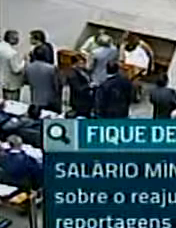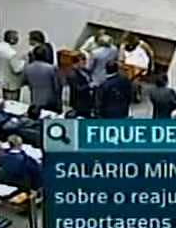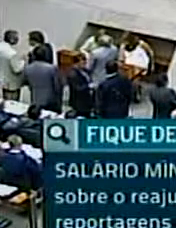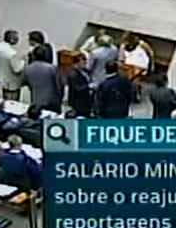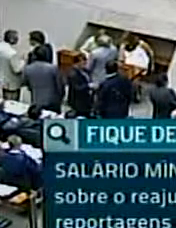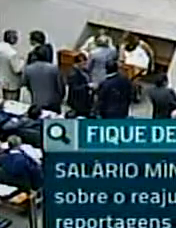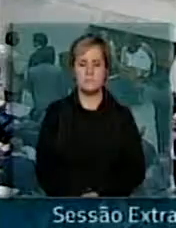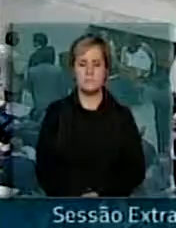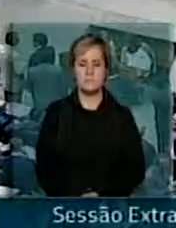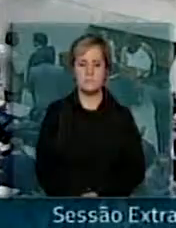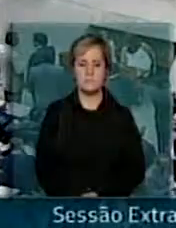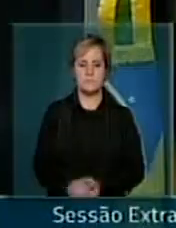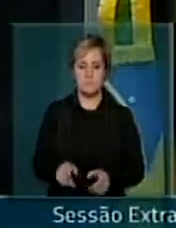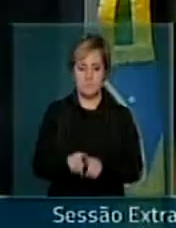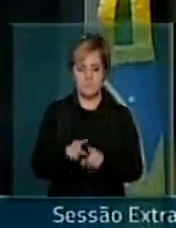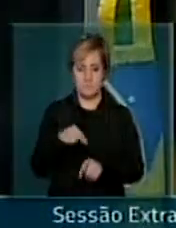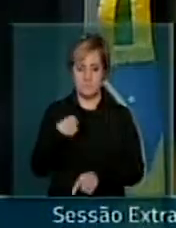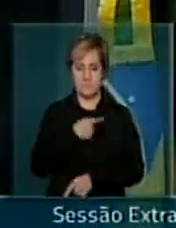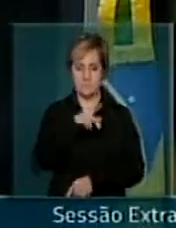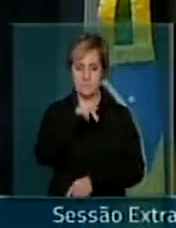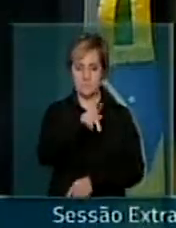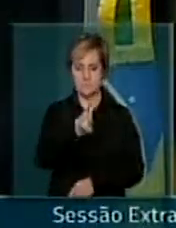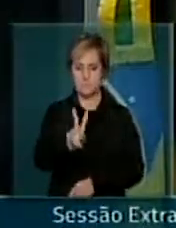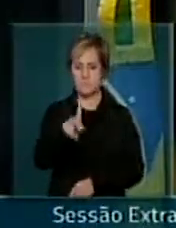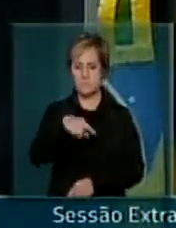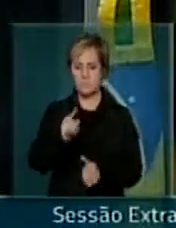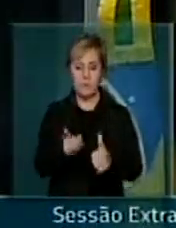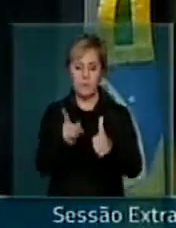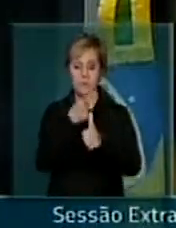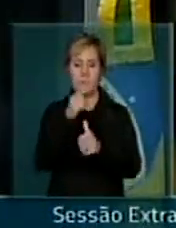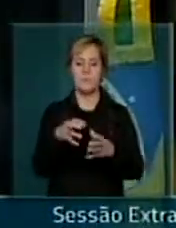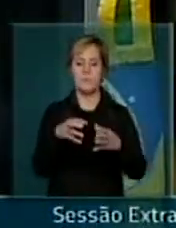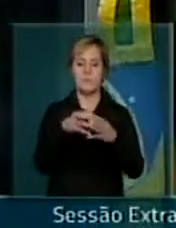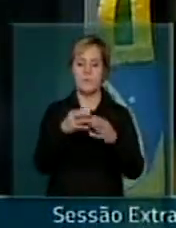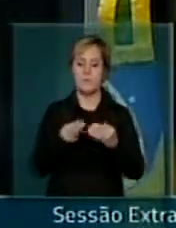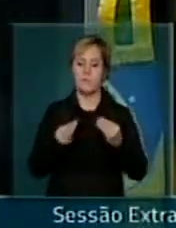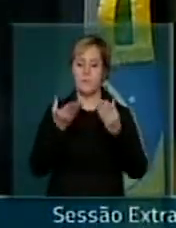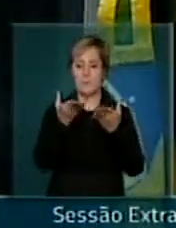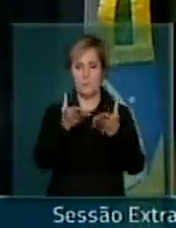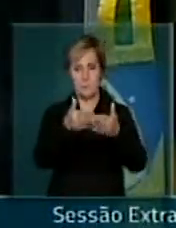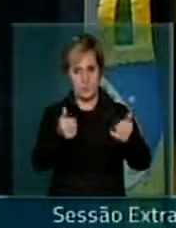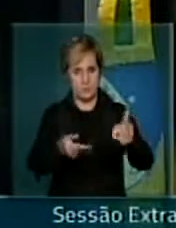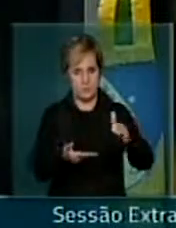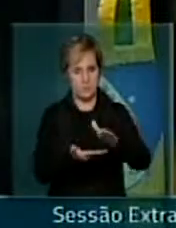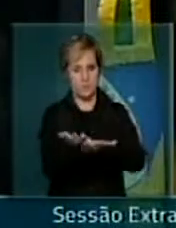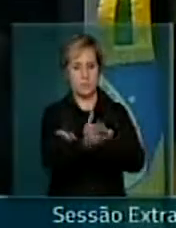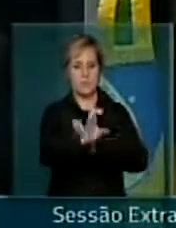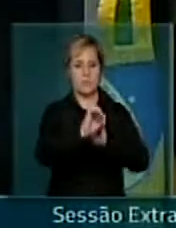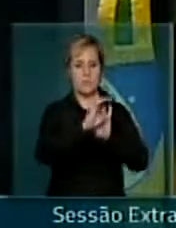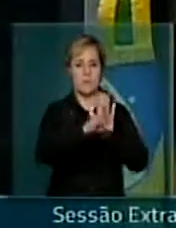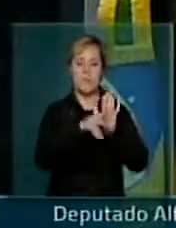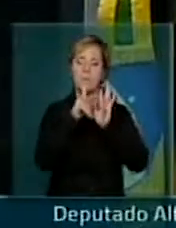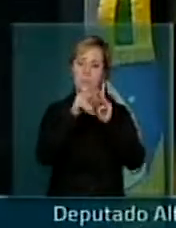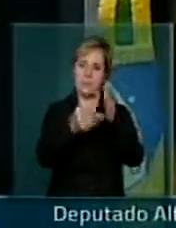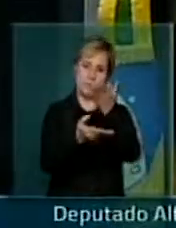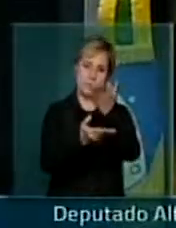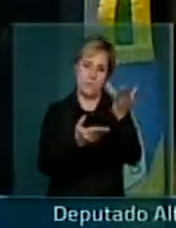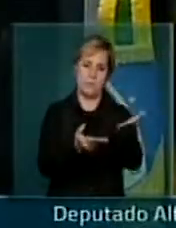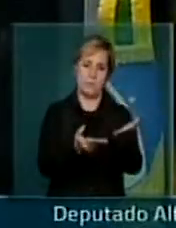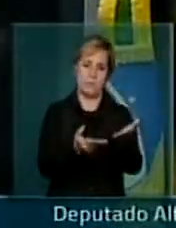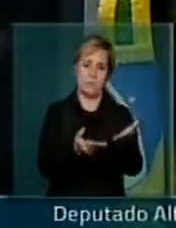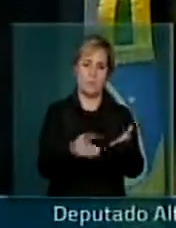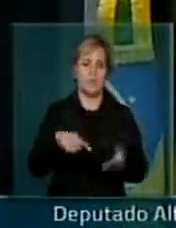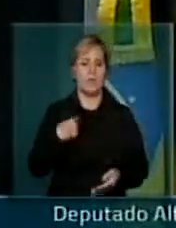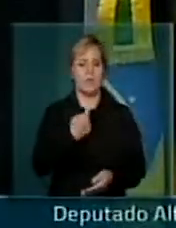Fomos o primeiro partido aqui a dar entrada numa emenda nesse sentido, e